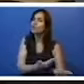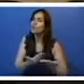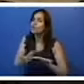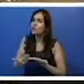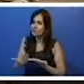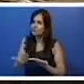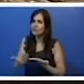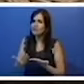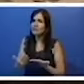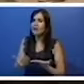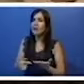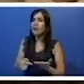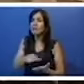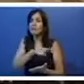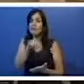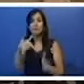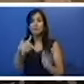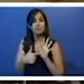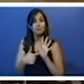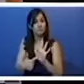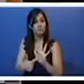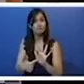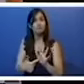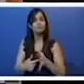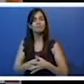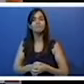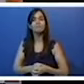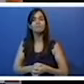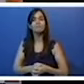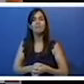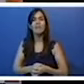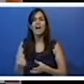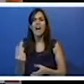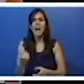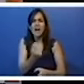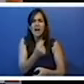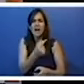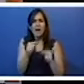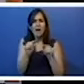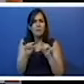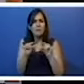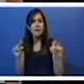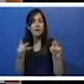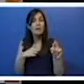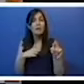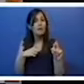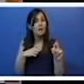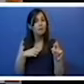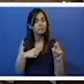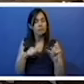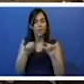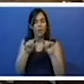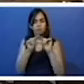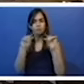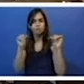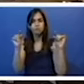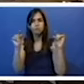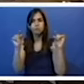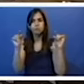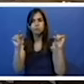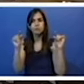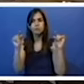para mostrar para vocês cada Barrinha ela tem um tamanho certo Olha lá